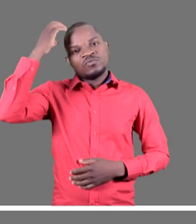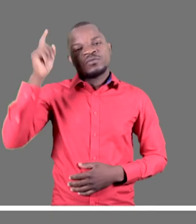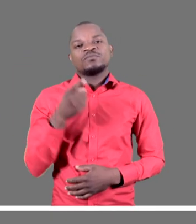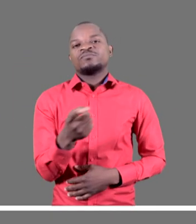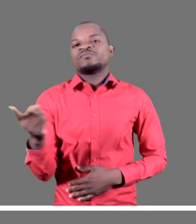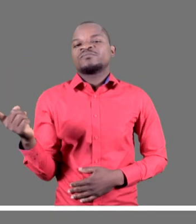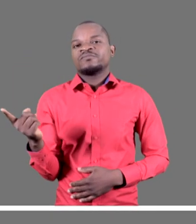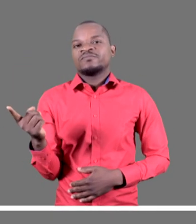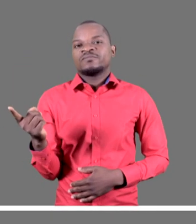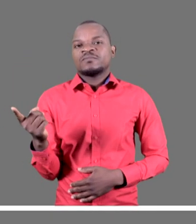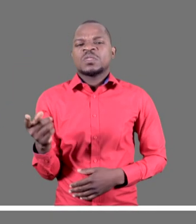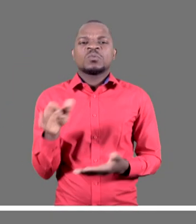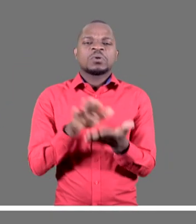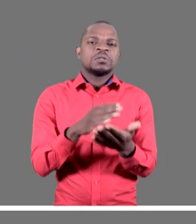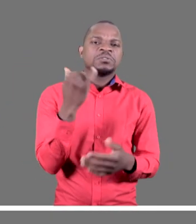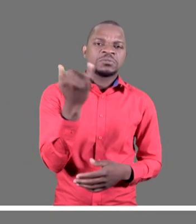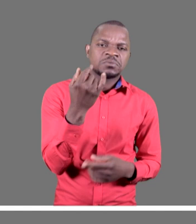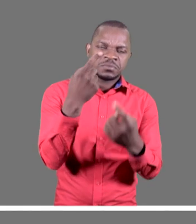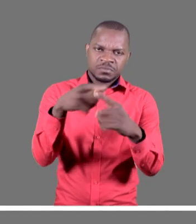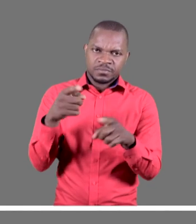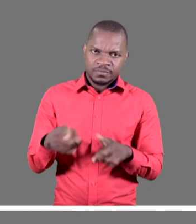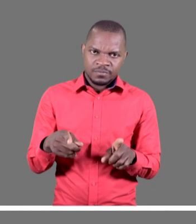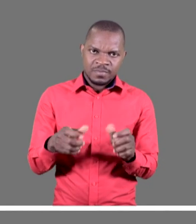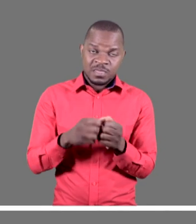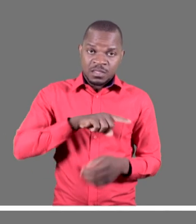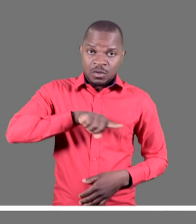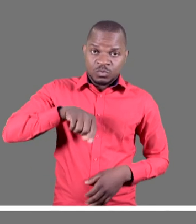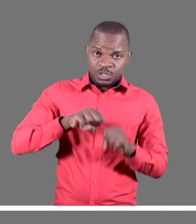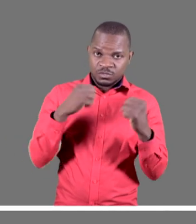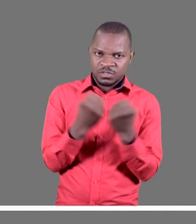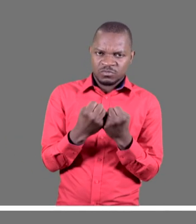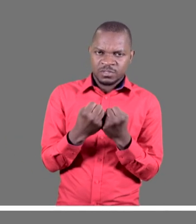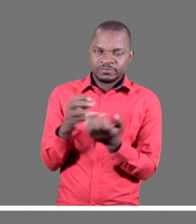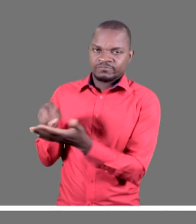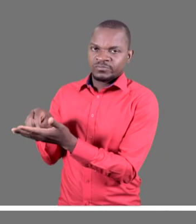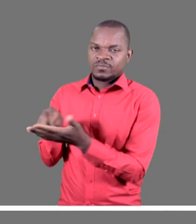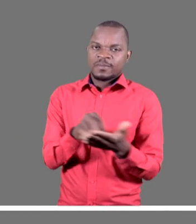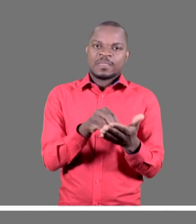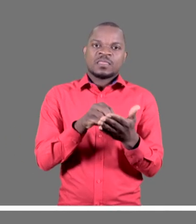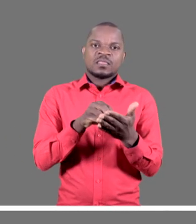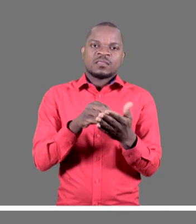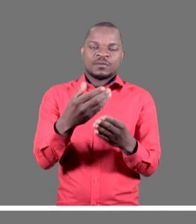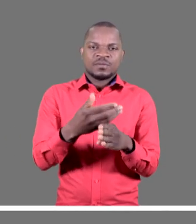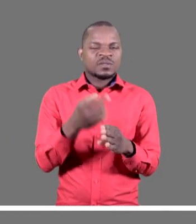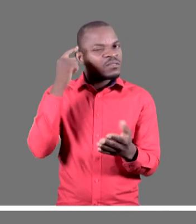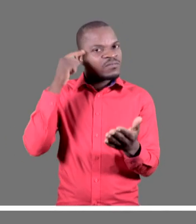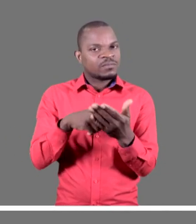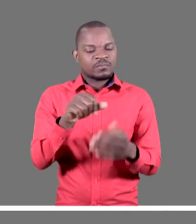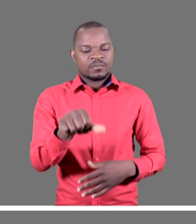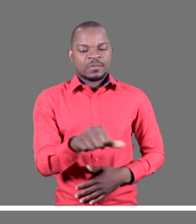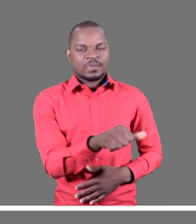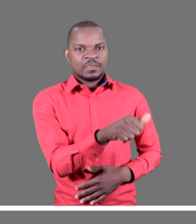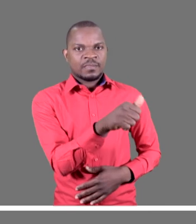escolas de formação ou institutos, mas nós procuramos trazer a nossa experiência para melhorar o conhecimento melhor